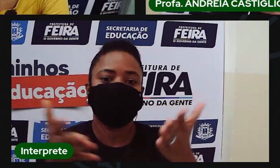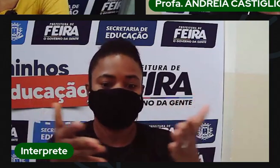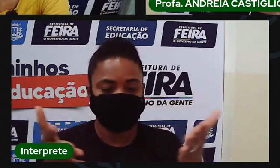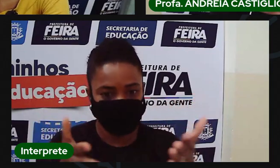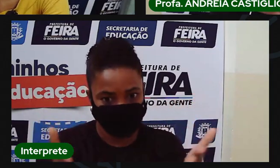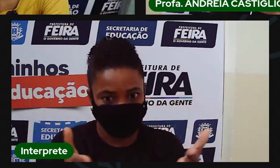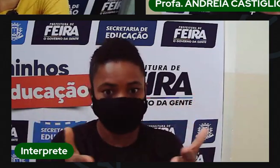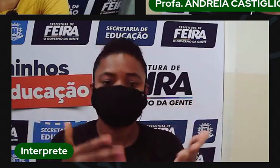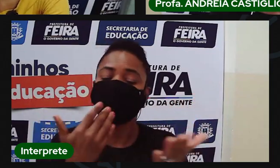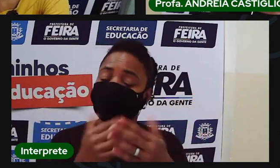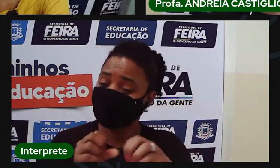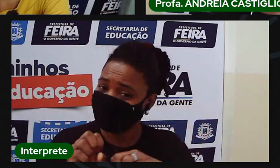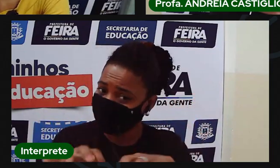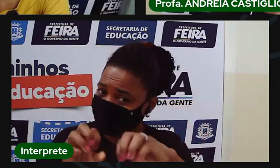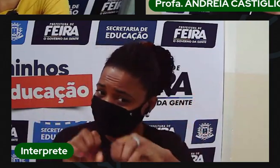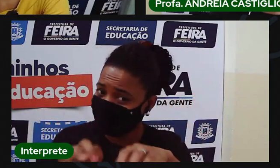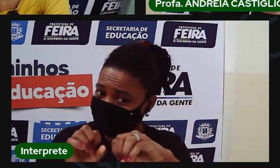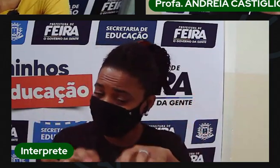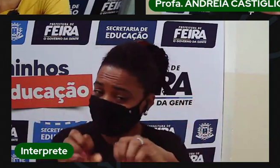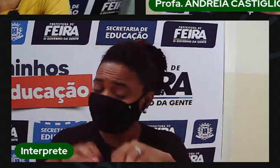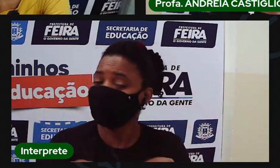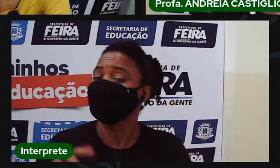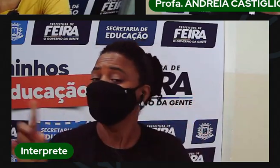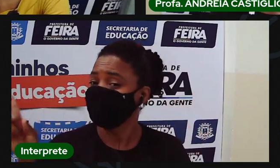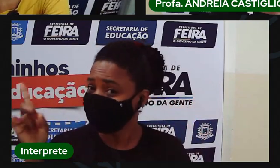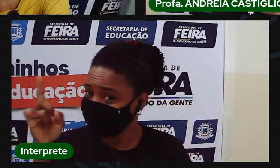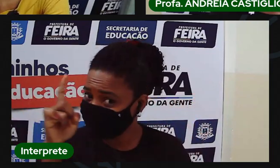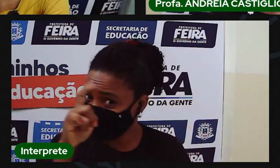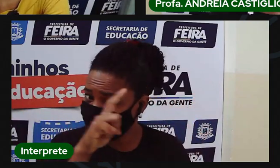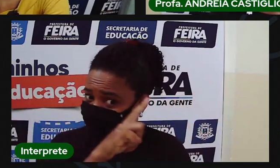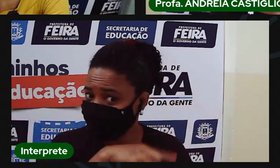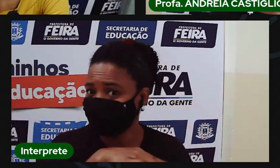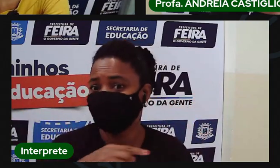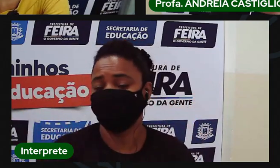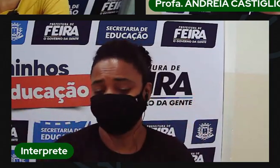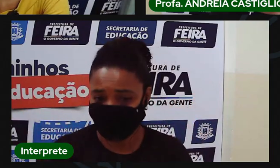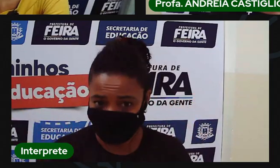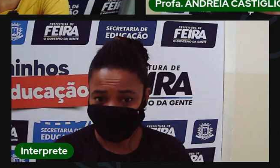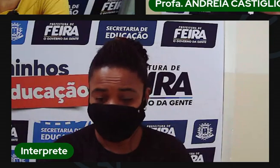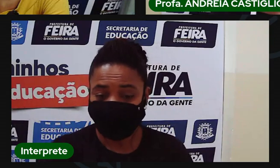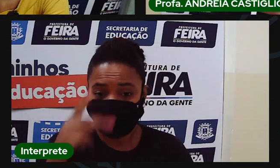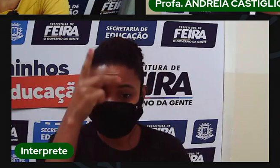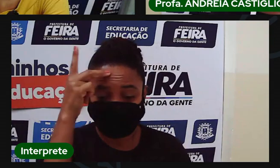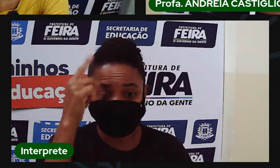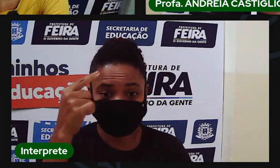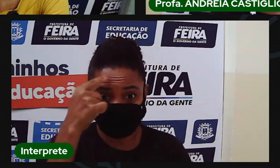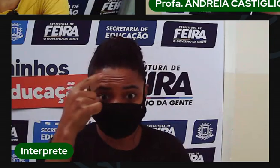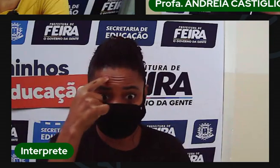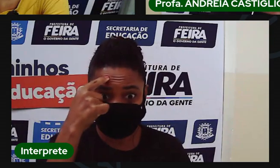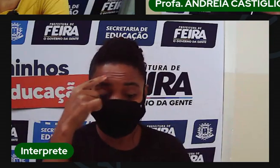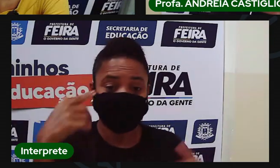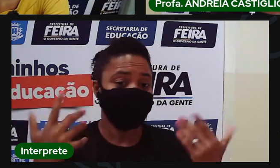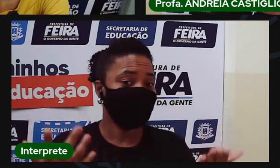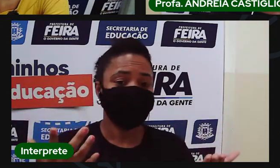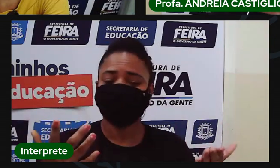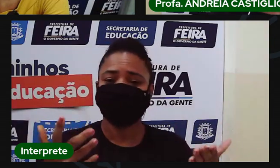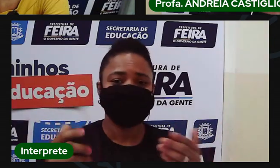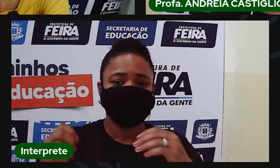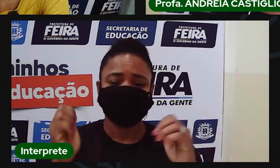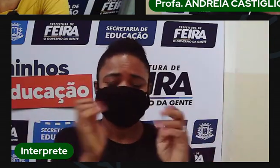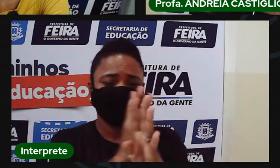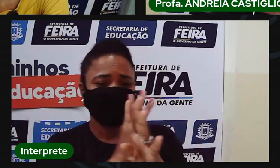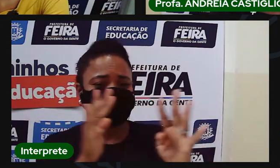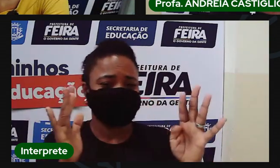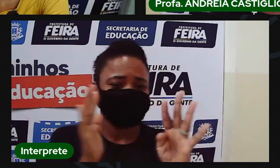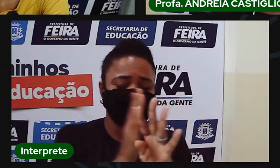educação principalmente, porque a ideia de não poder estar aglomerando acaba dificultando que as